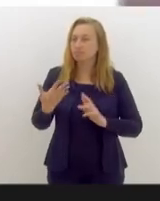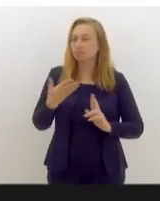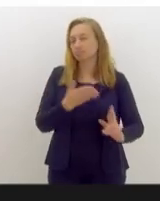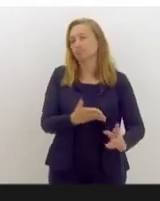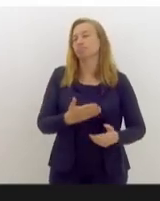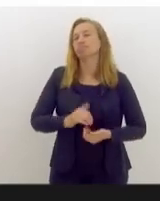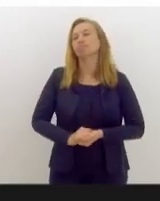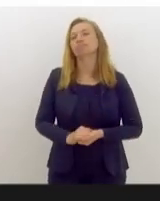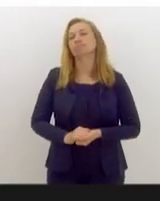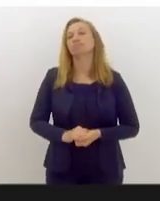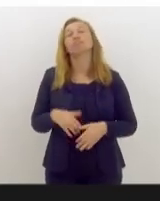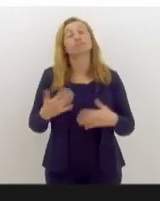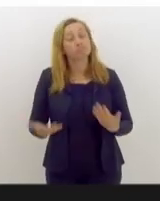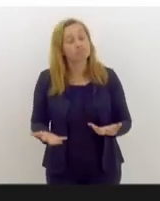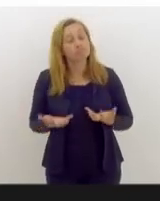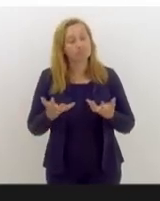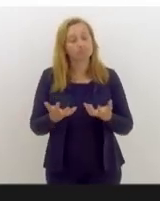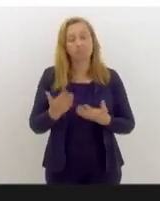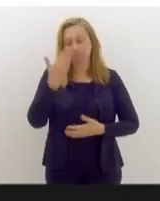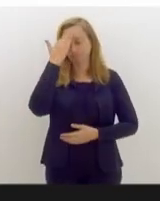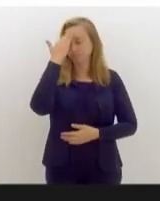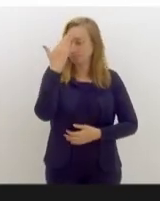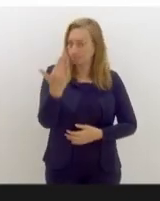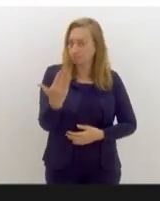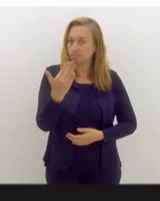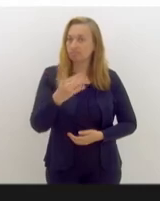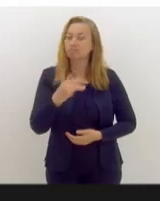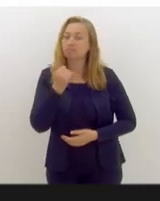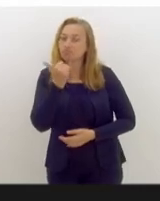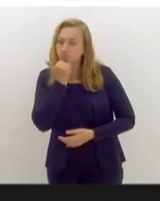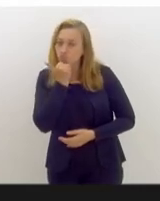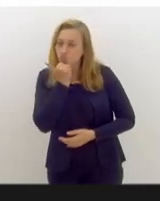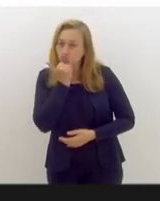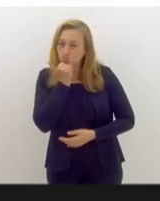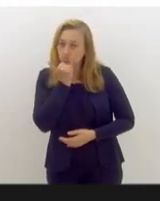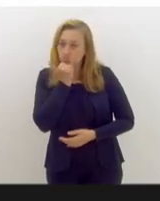referencial. E, então, eu quero agradecer e, desculpe,